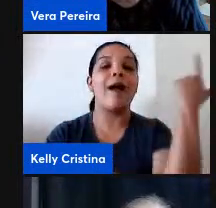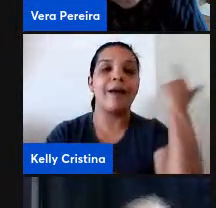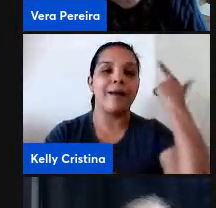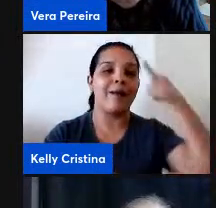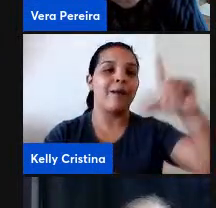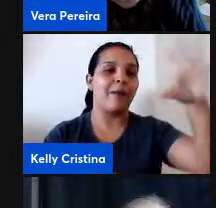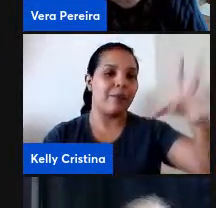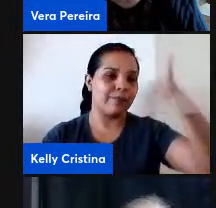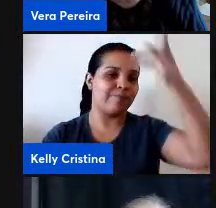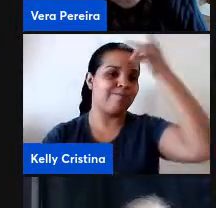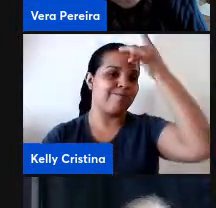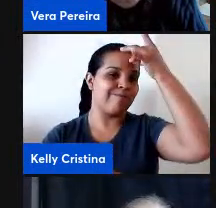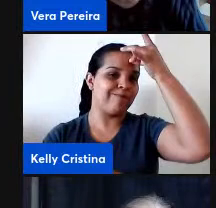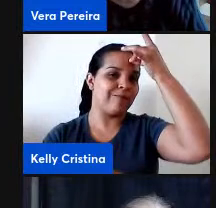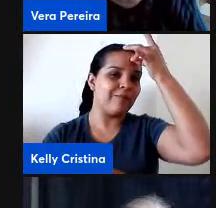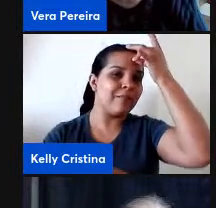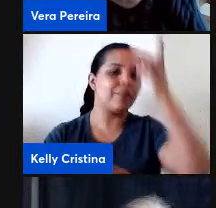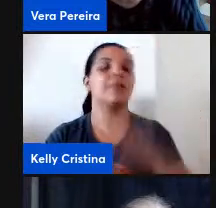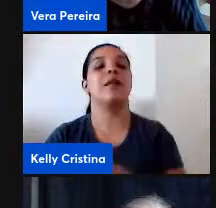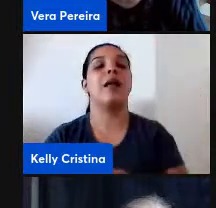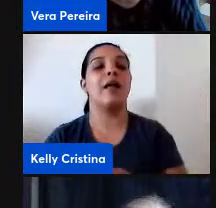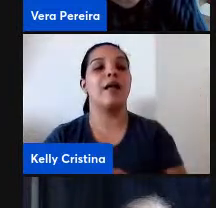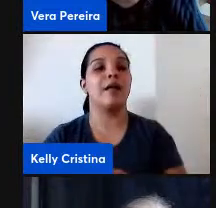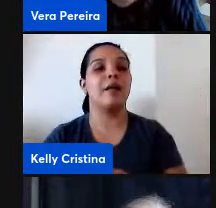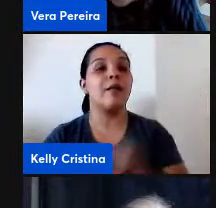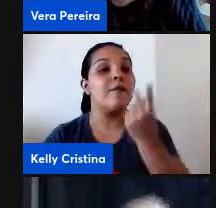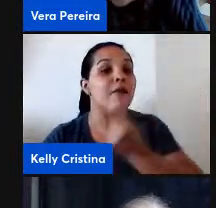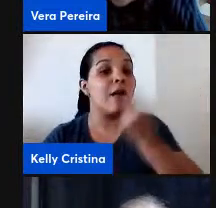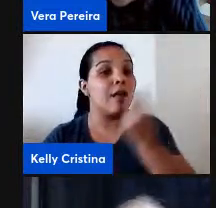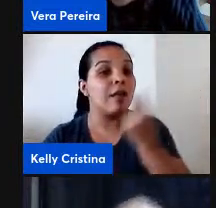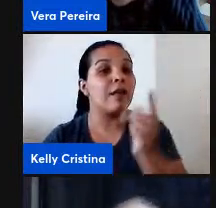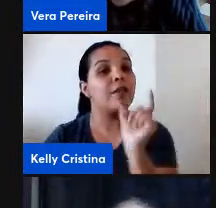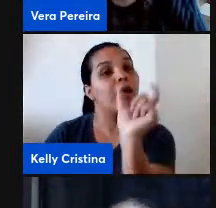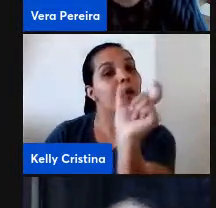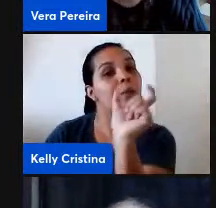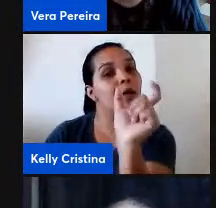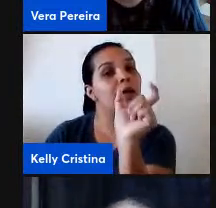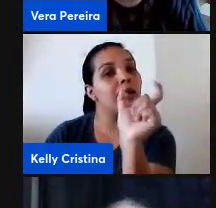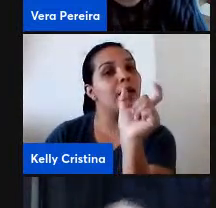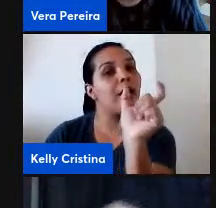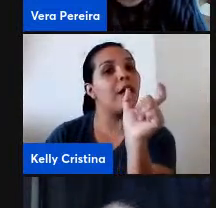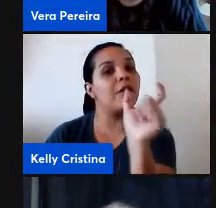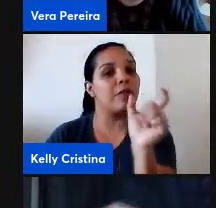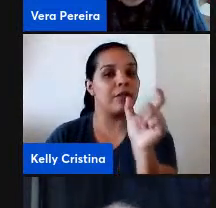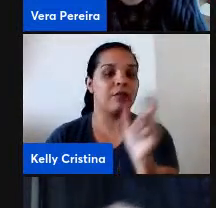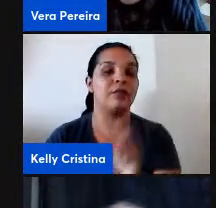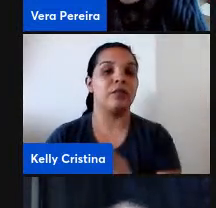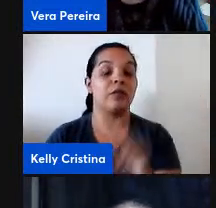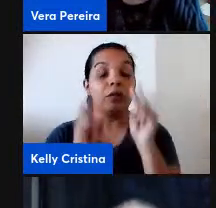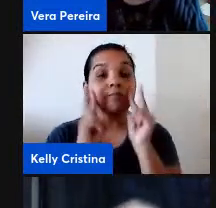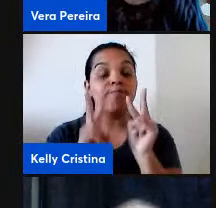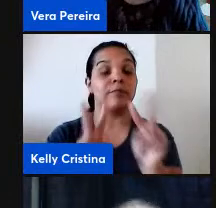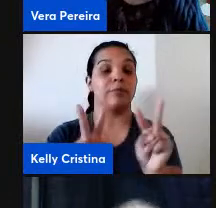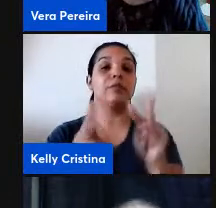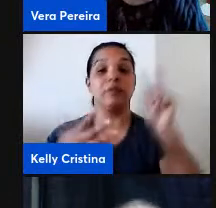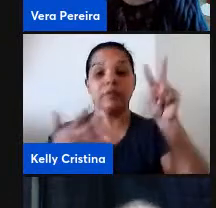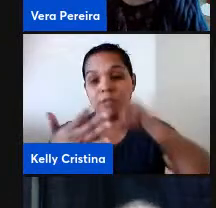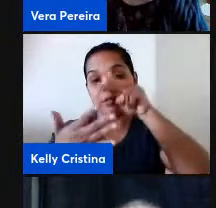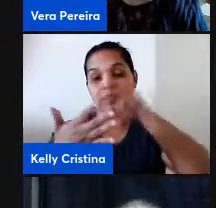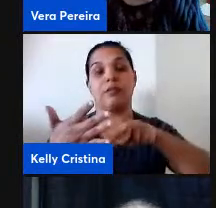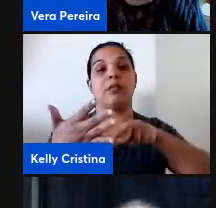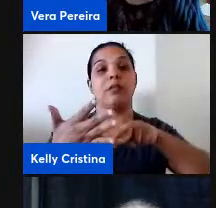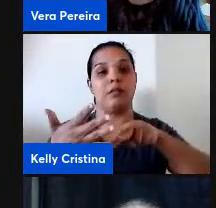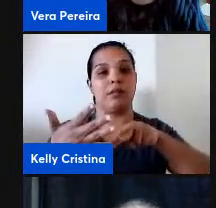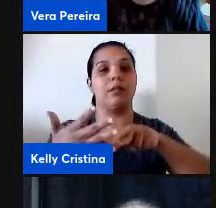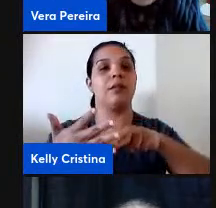decodificamos pronunciando aquela palavra que nós estamos enxergando. E é assim que a